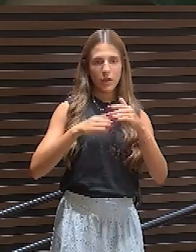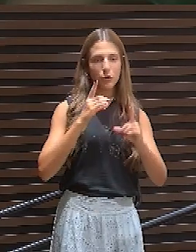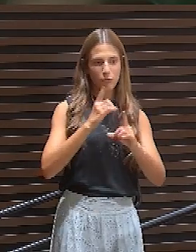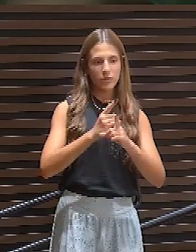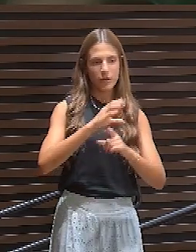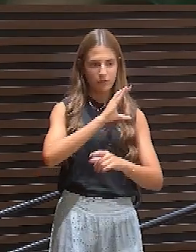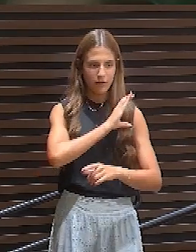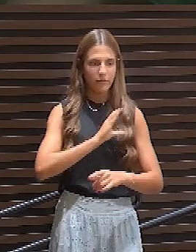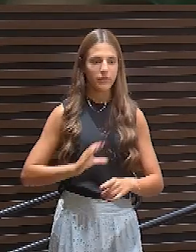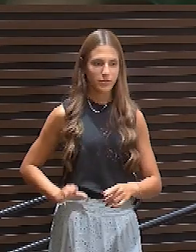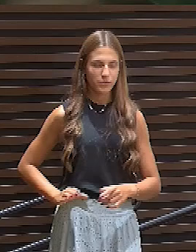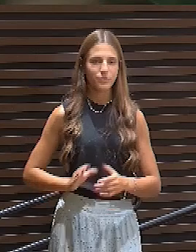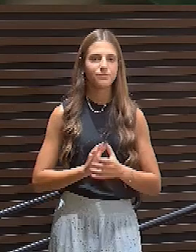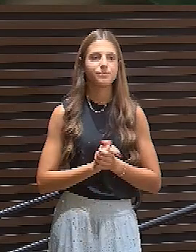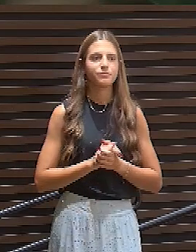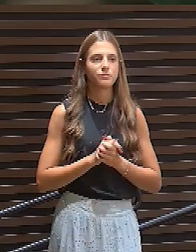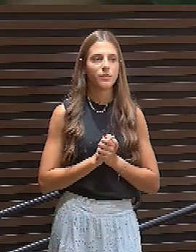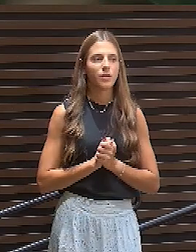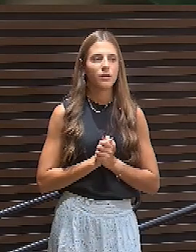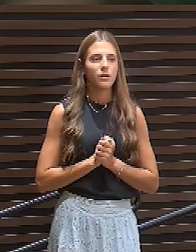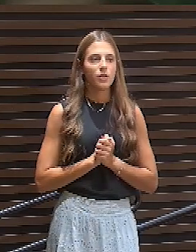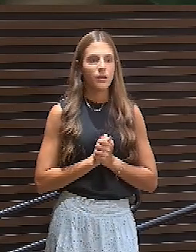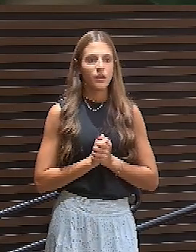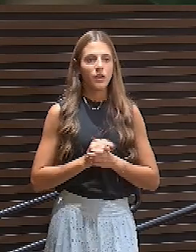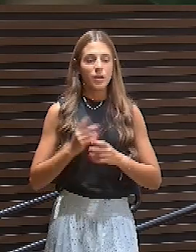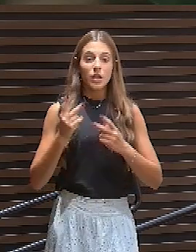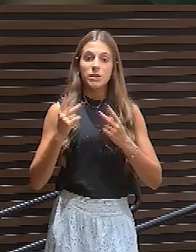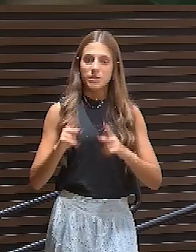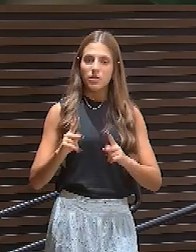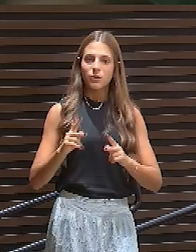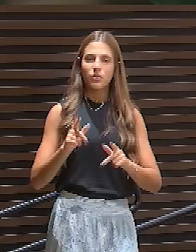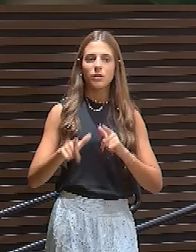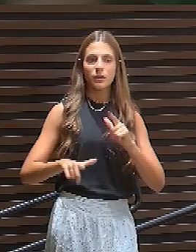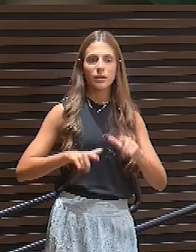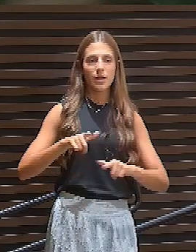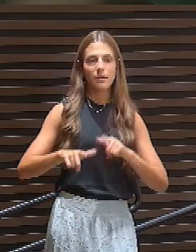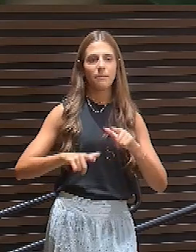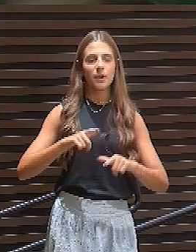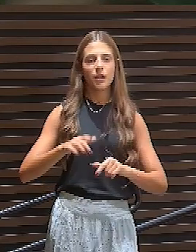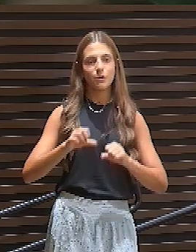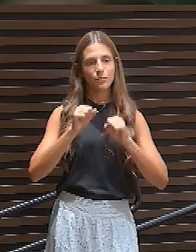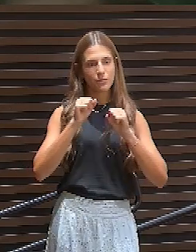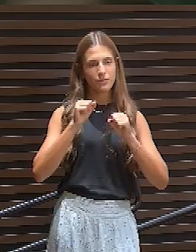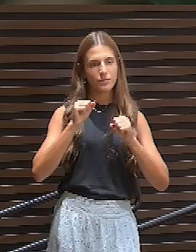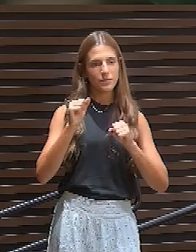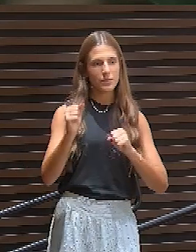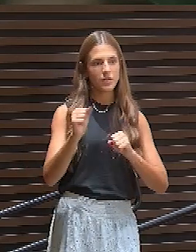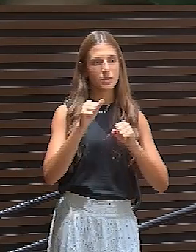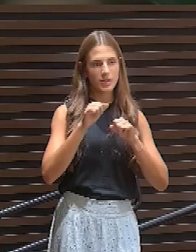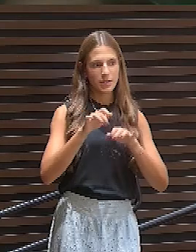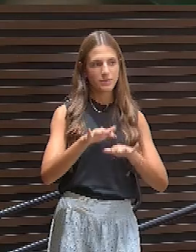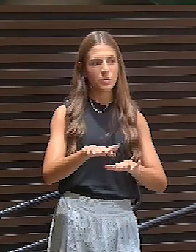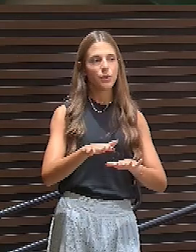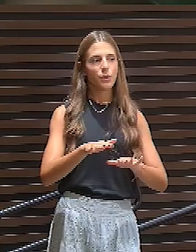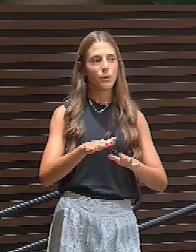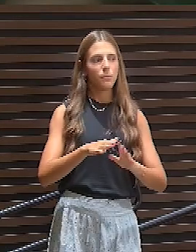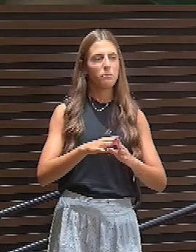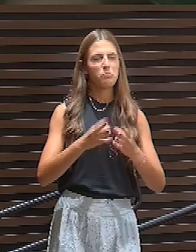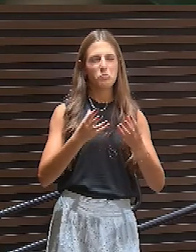modernas, pois seu trabalho inspirou incontáveis missionários ao redor do mundo.